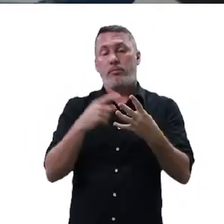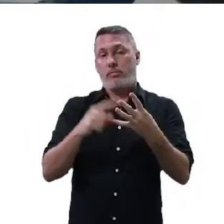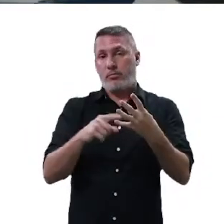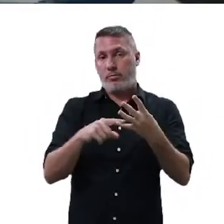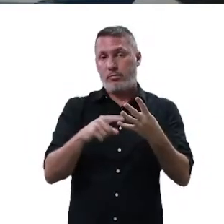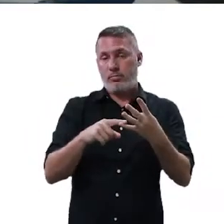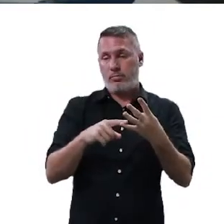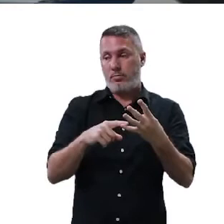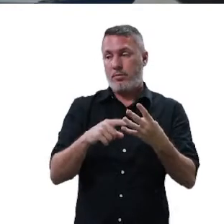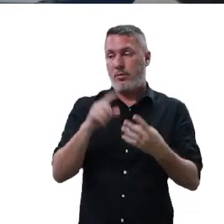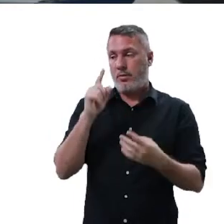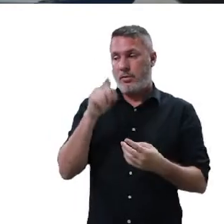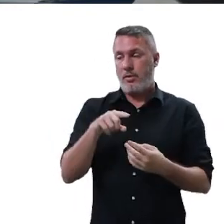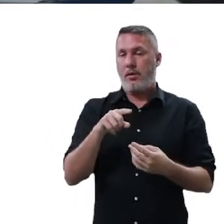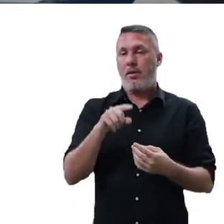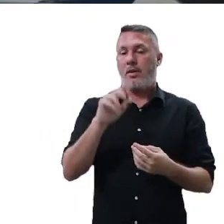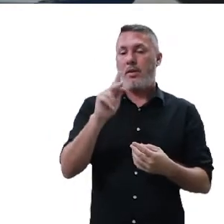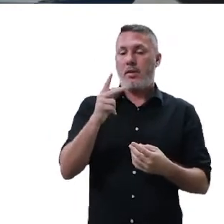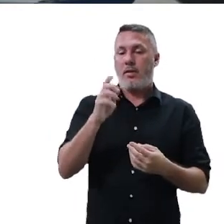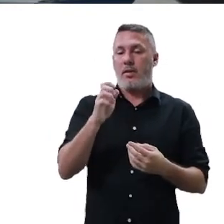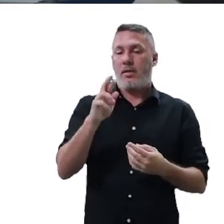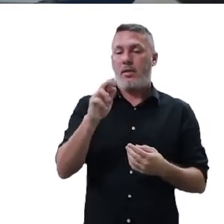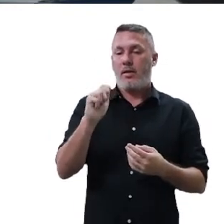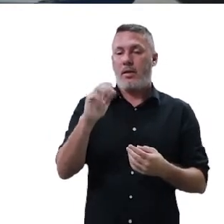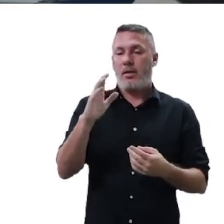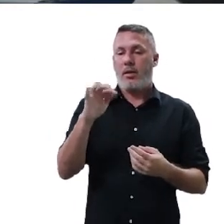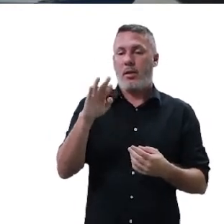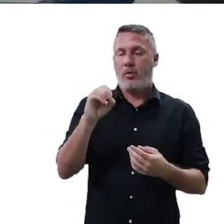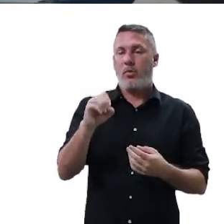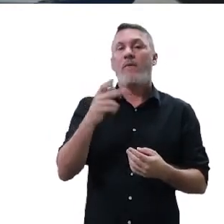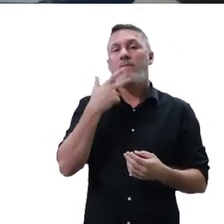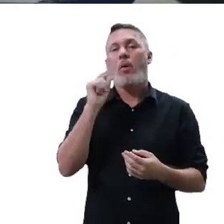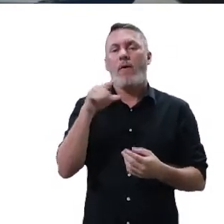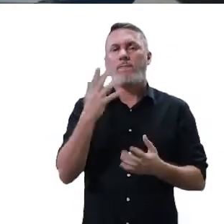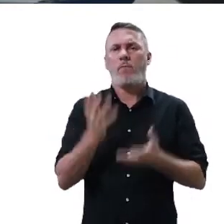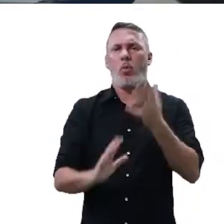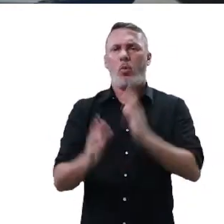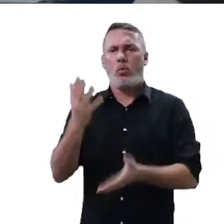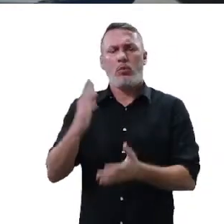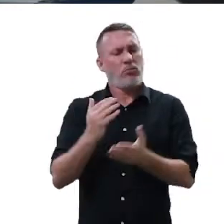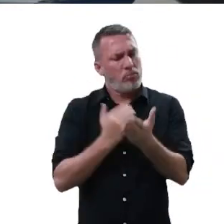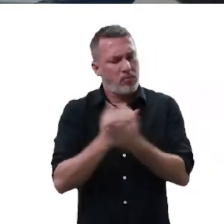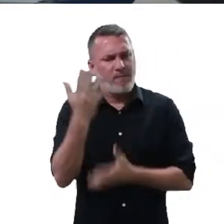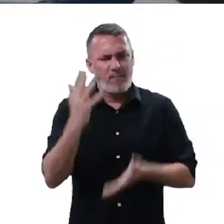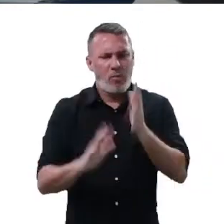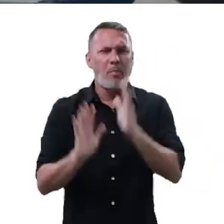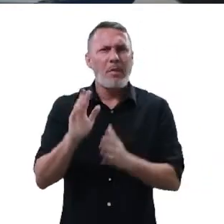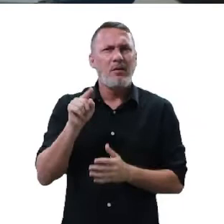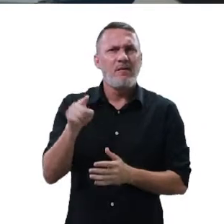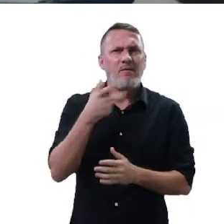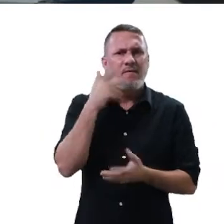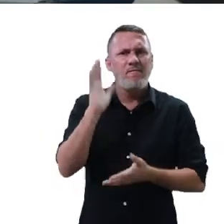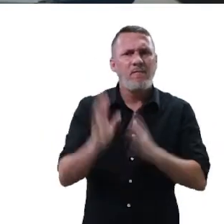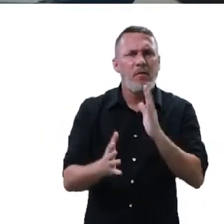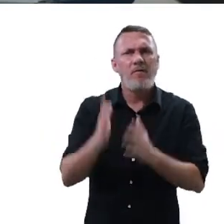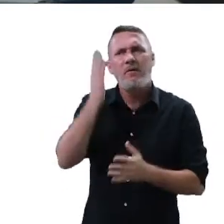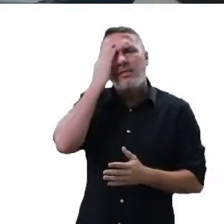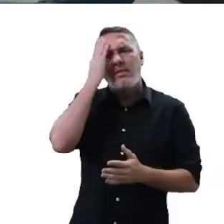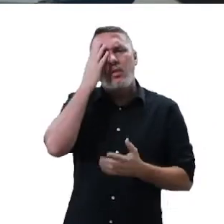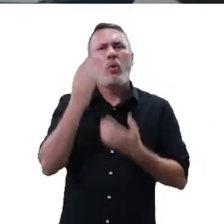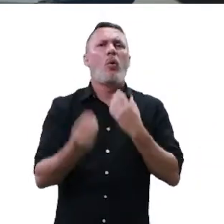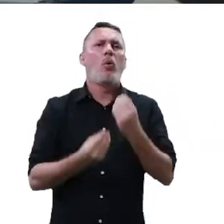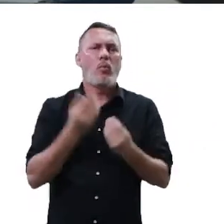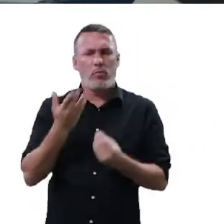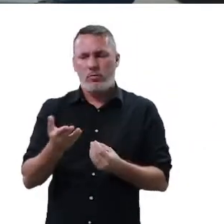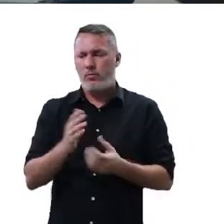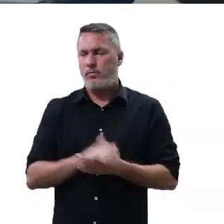criado. O Heráclito, pessoal, de Éfeso, né? Ele dizia que era o fogo. Mas vamos entender um pouquinho melhor